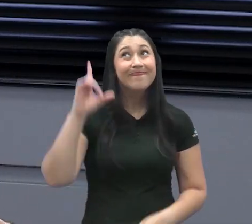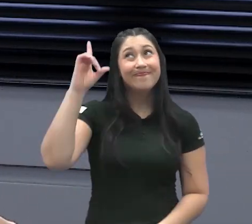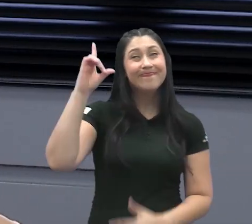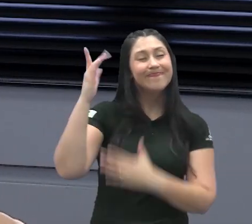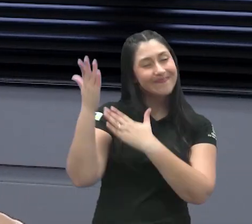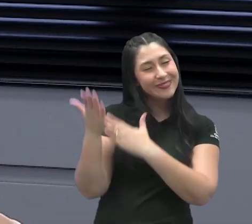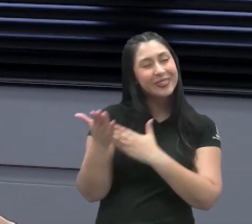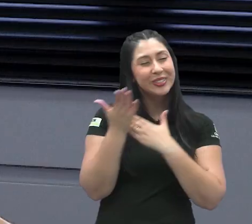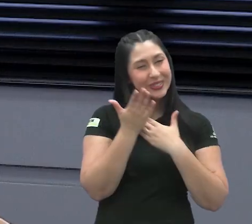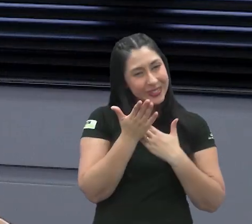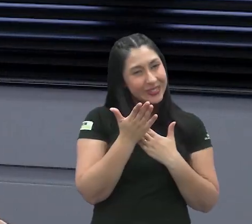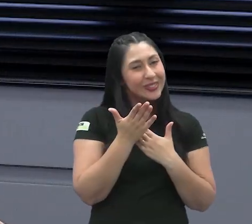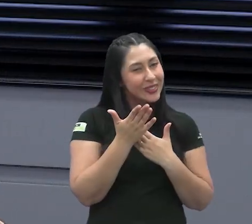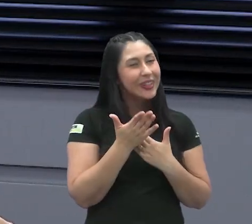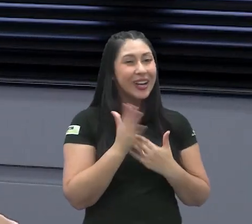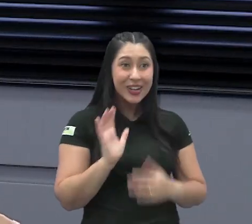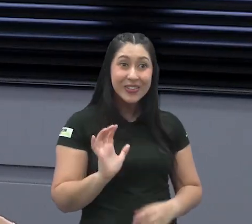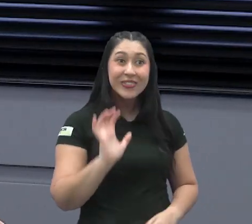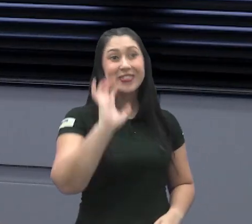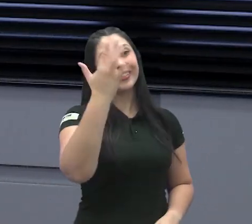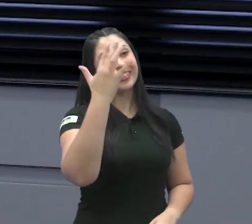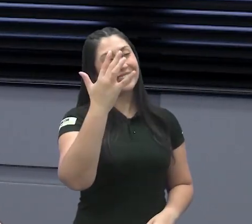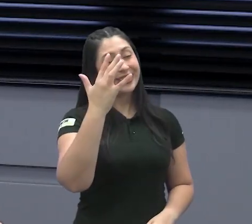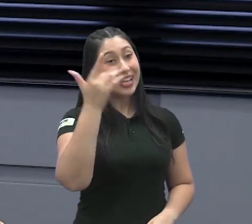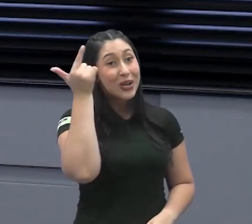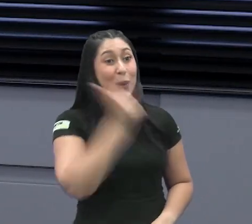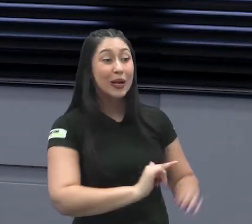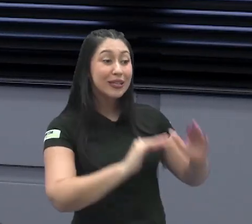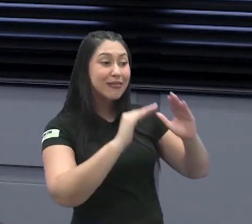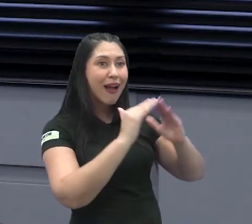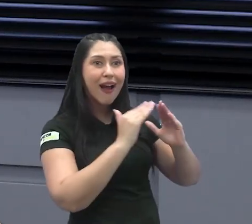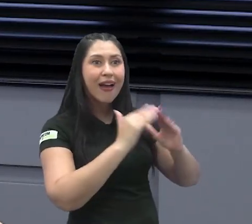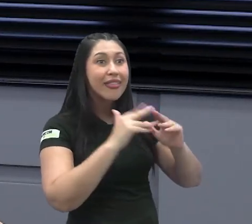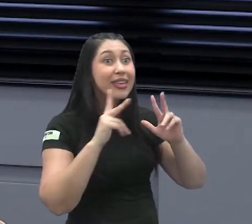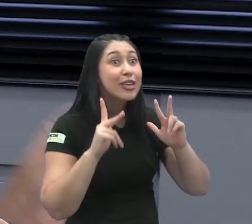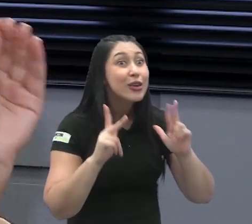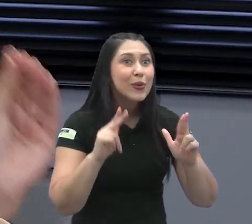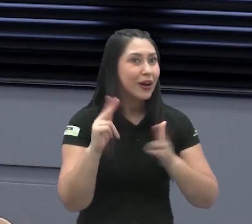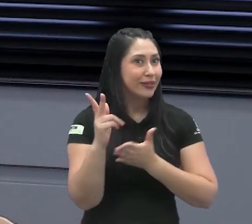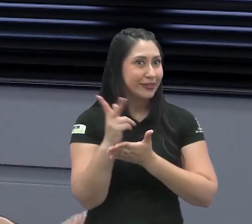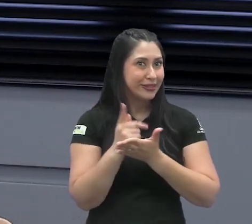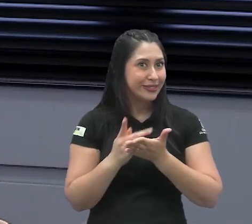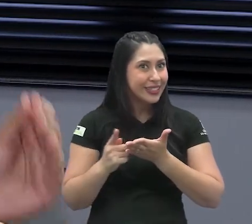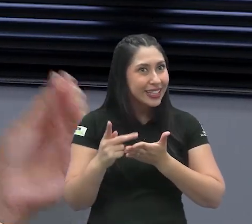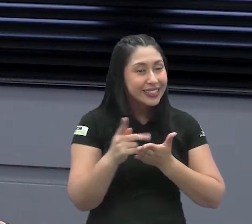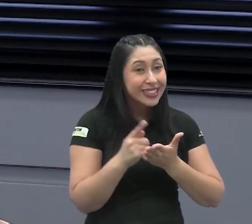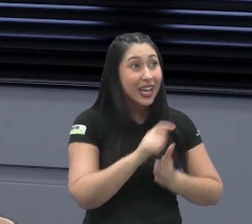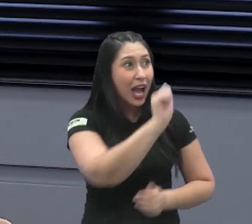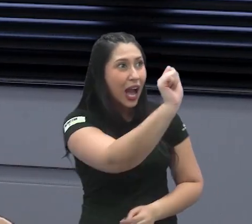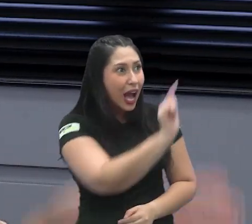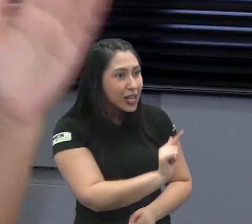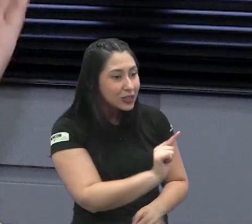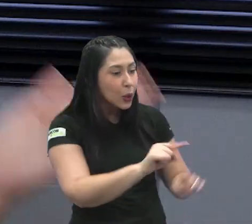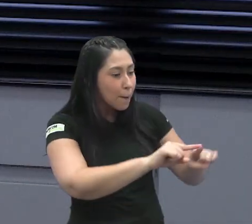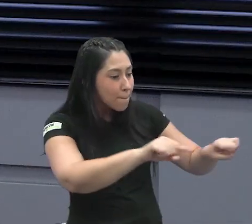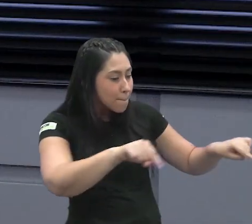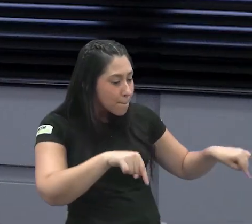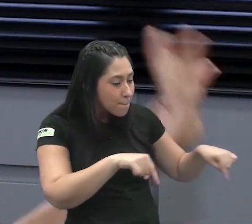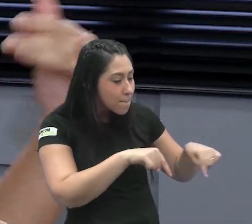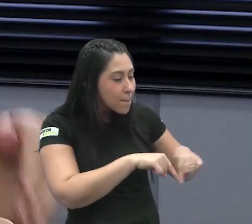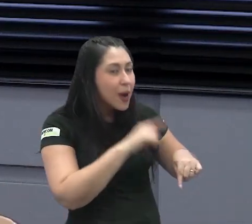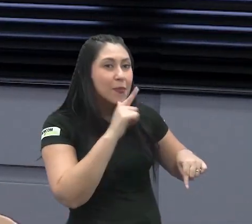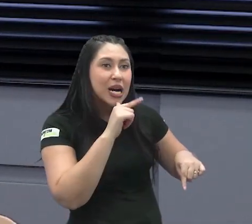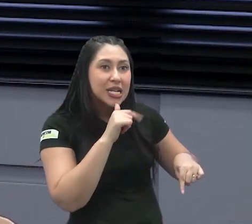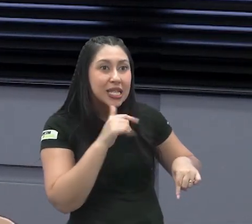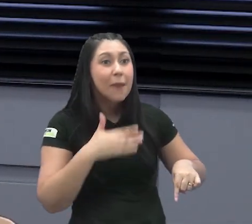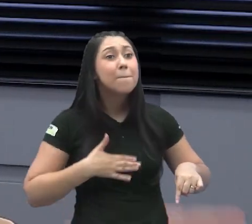coincidência e também acho que providência de Deus, a gente conseguiu realizar o sonho de construir a nossa casa, que era exatamente igual a do desenho. Uma casa azul,